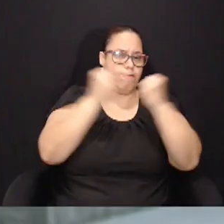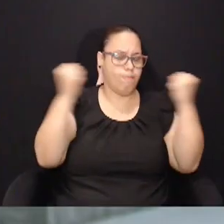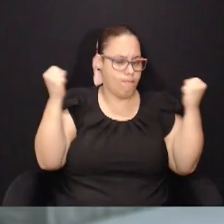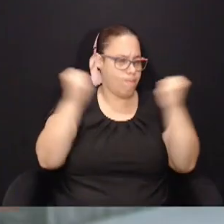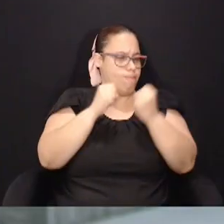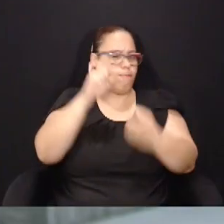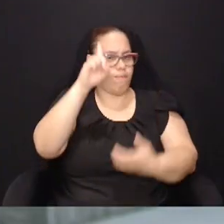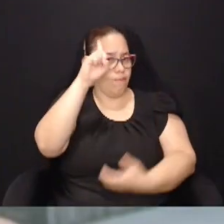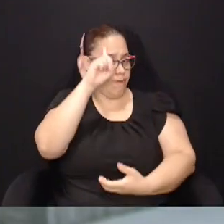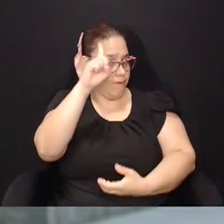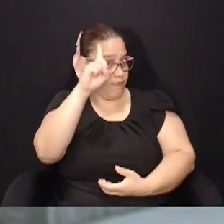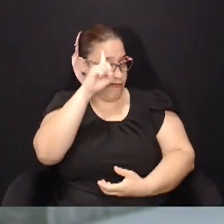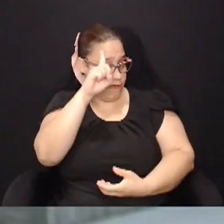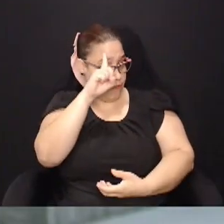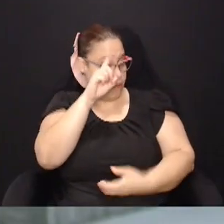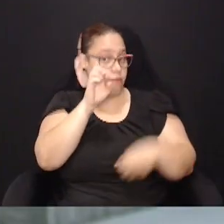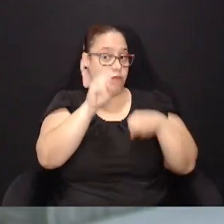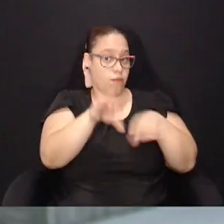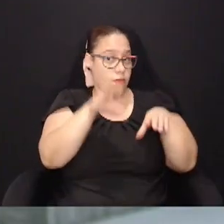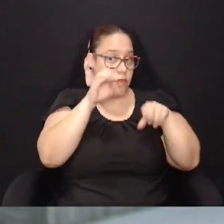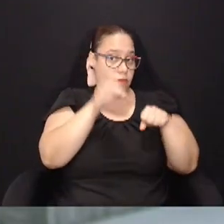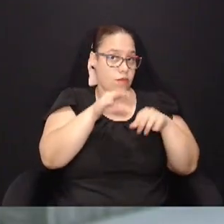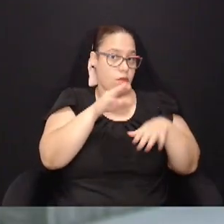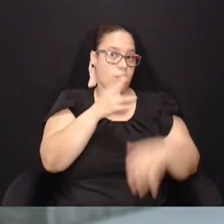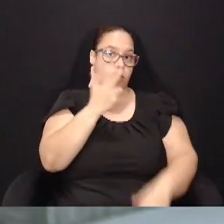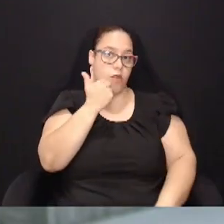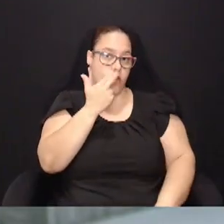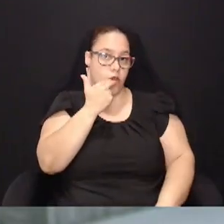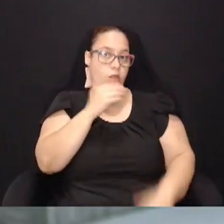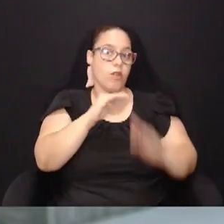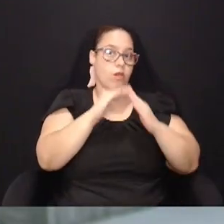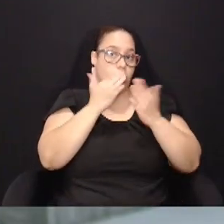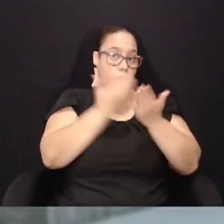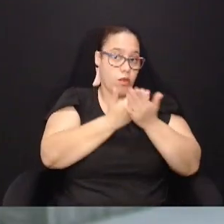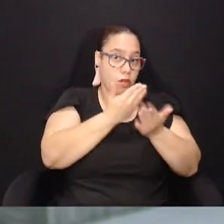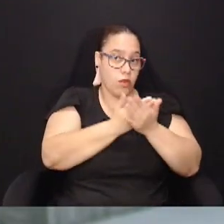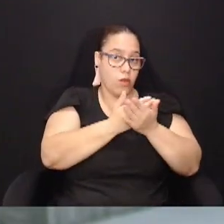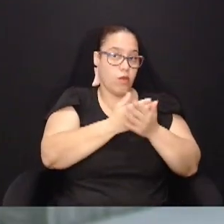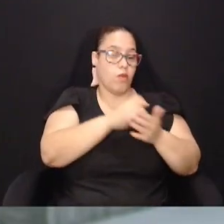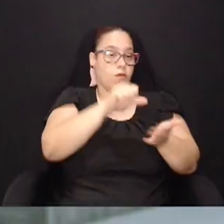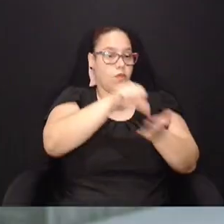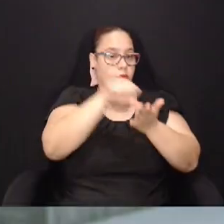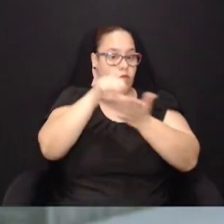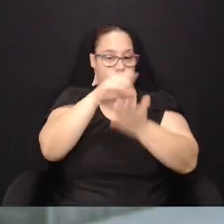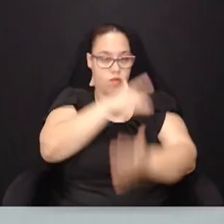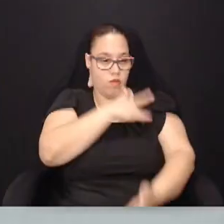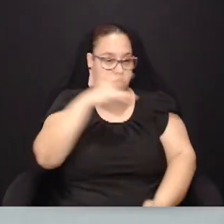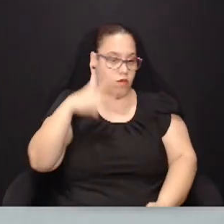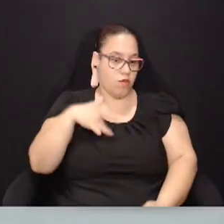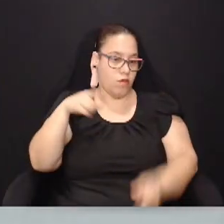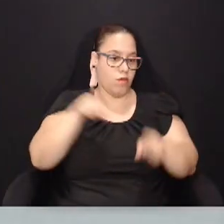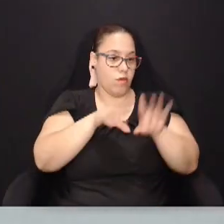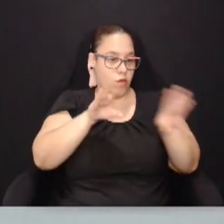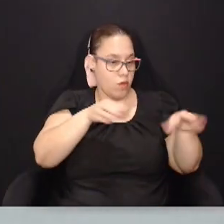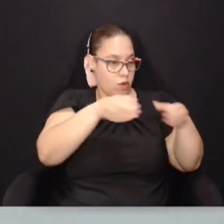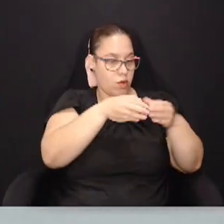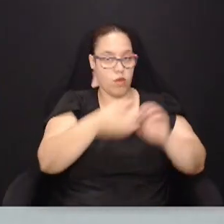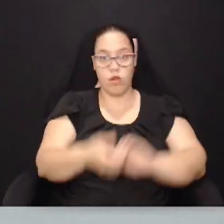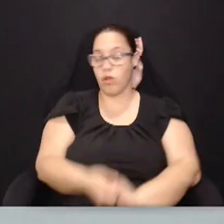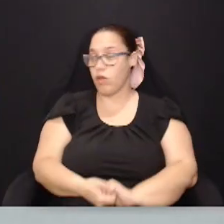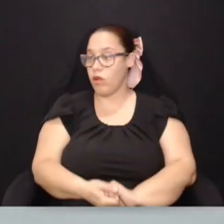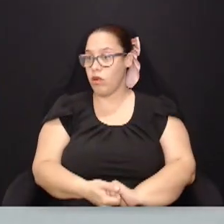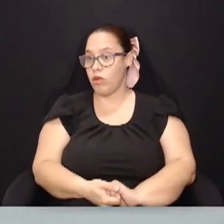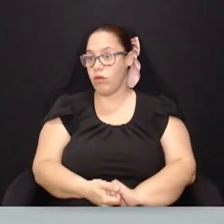dia, a educação nutricional em escolas, unidades de saúde e comunidade. Algo que é